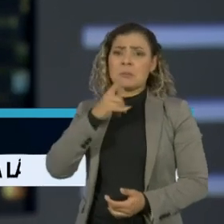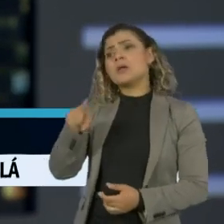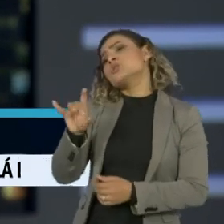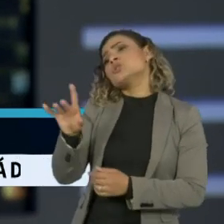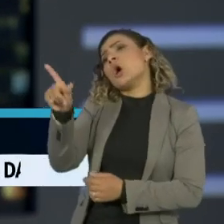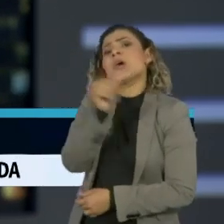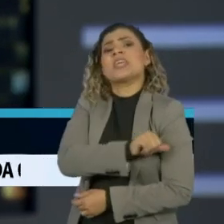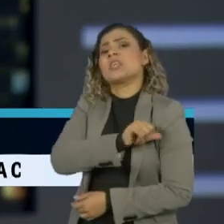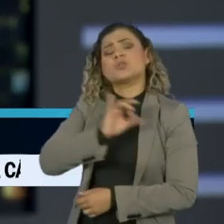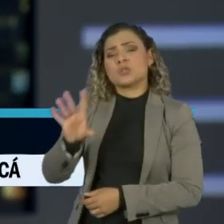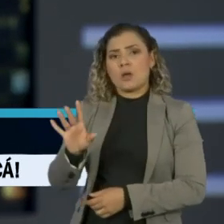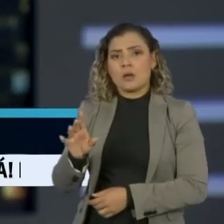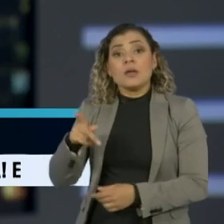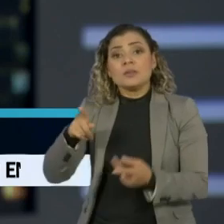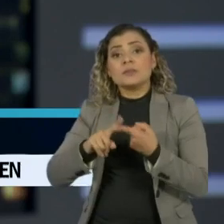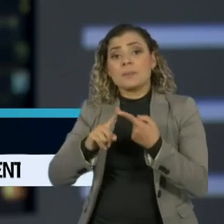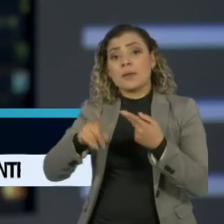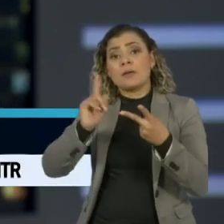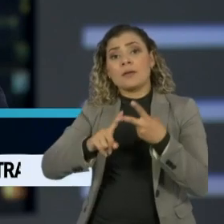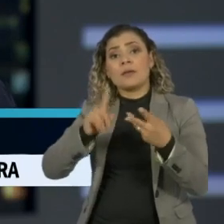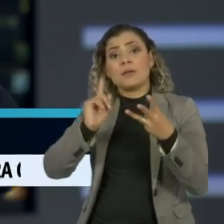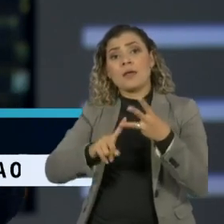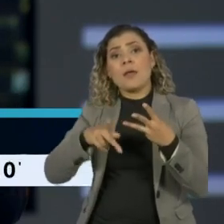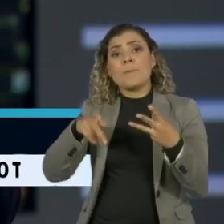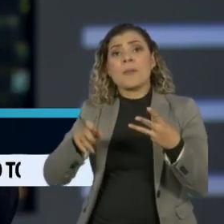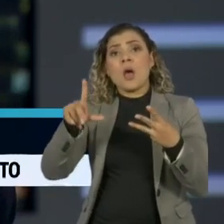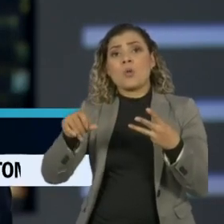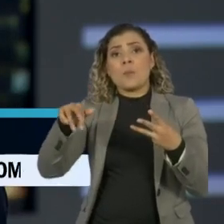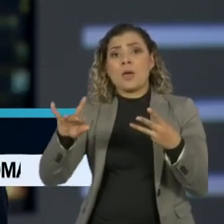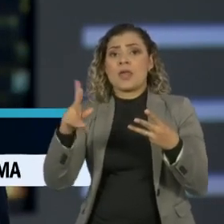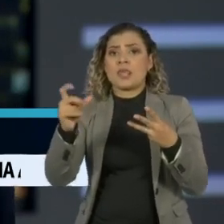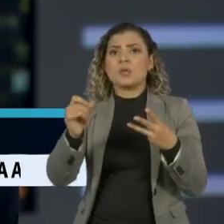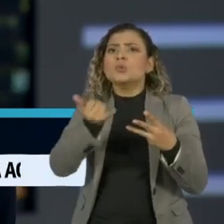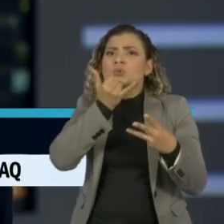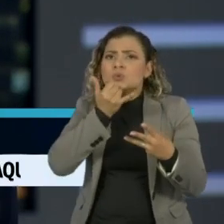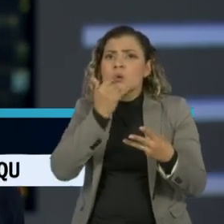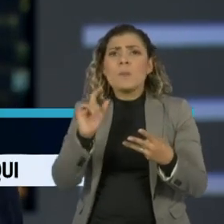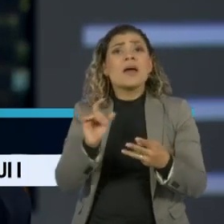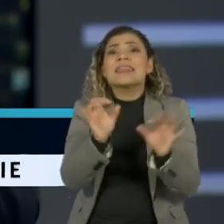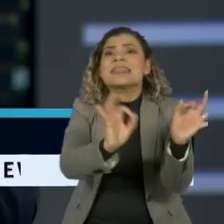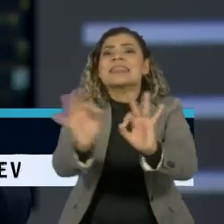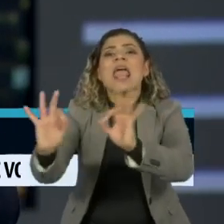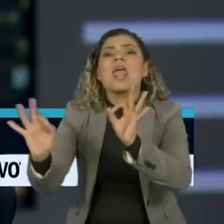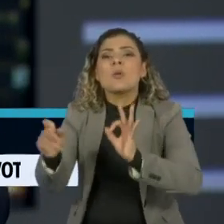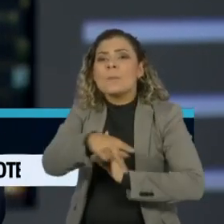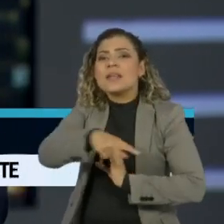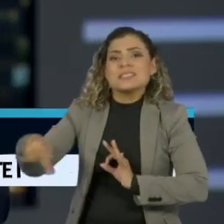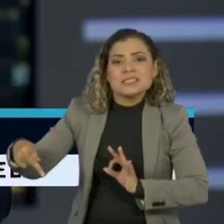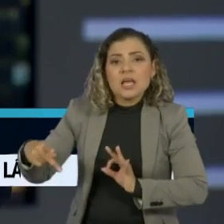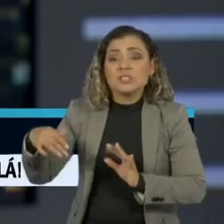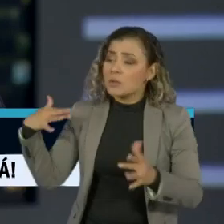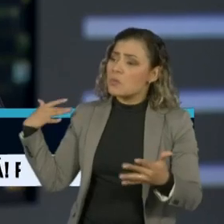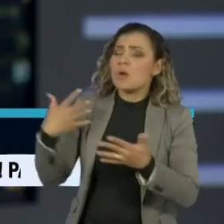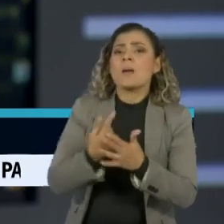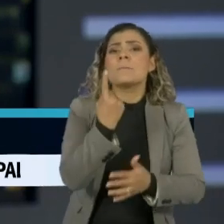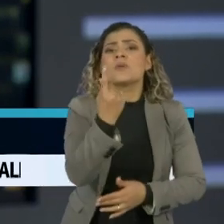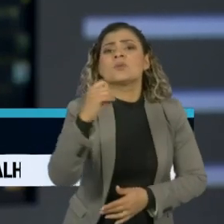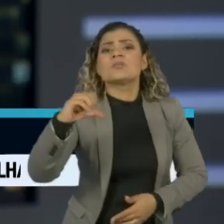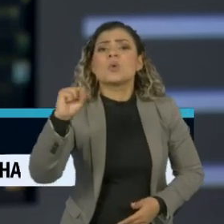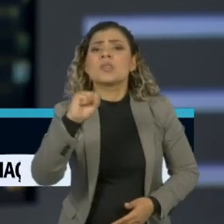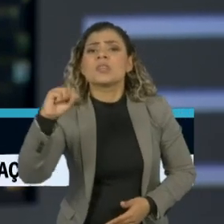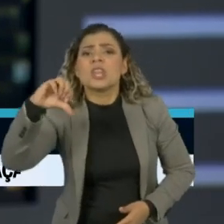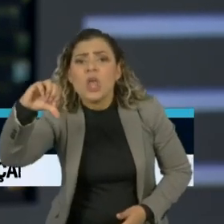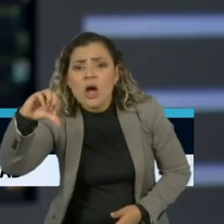e as denúncias de Paulo Marinho. Ou seja, nenhum presidente na história da República, desde 1889, teve